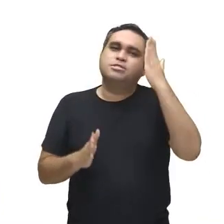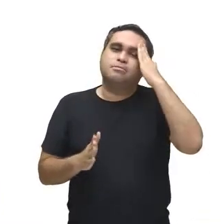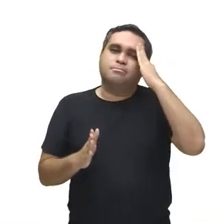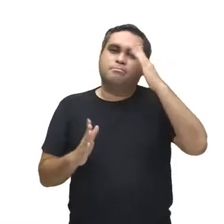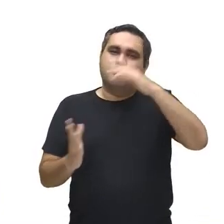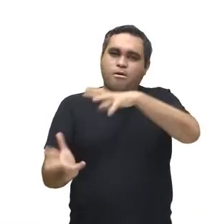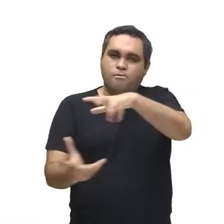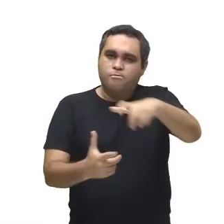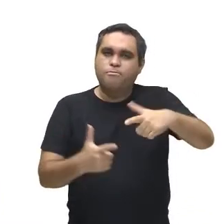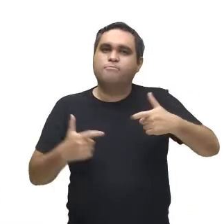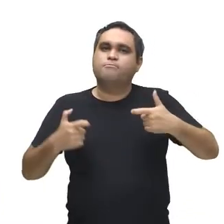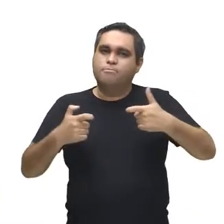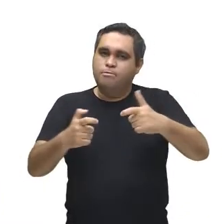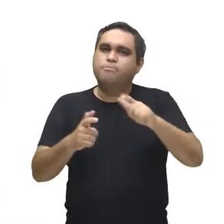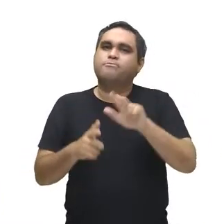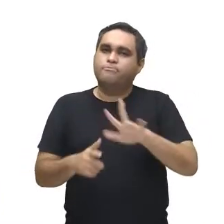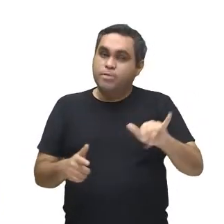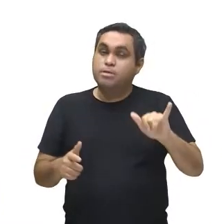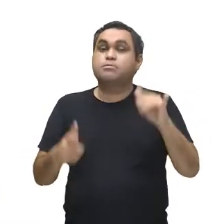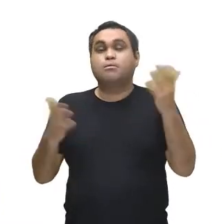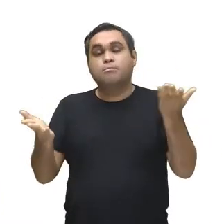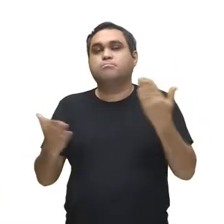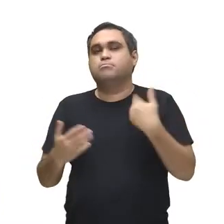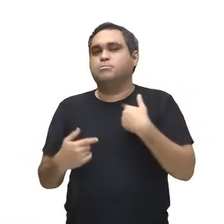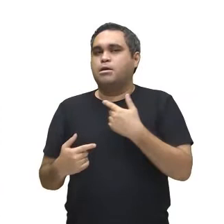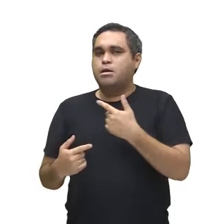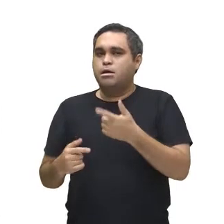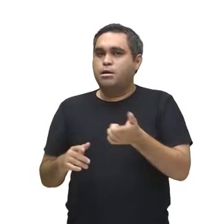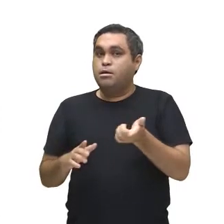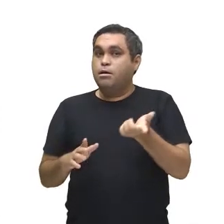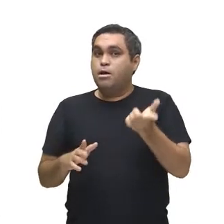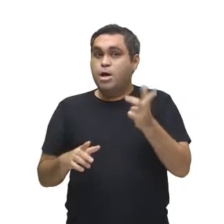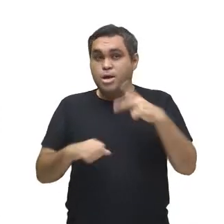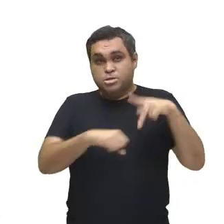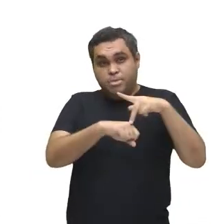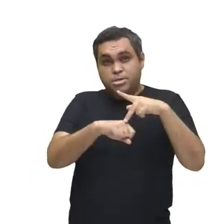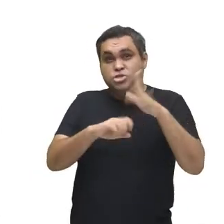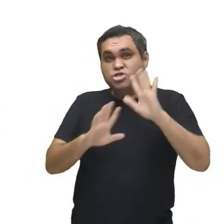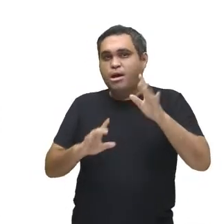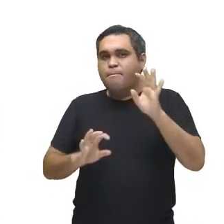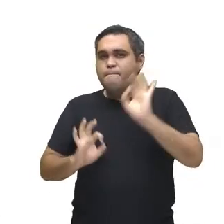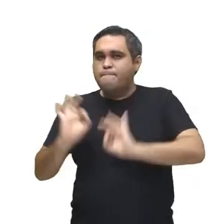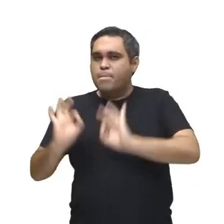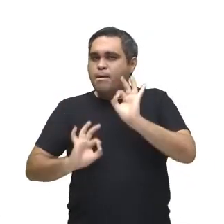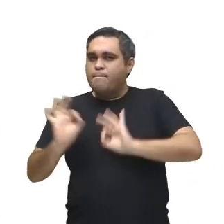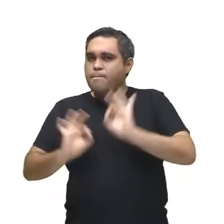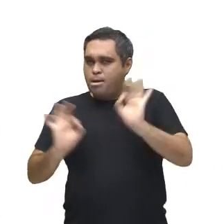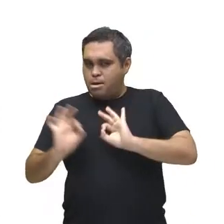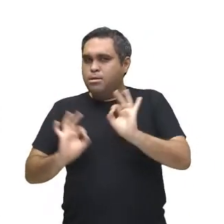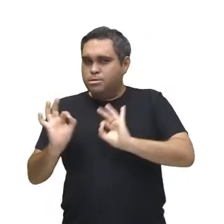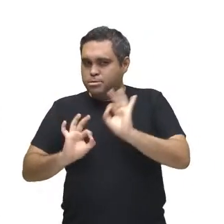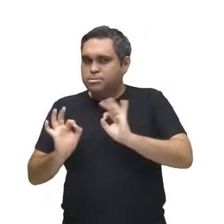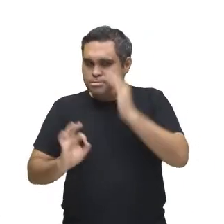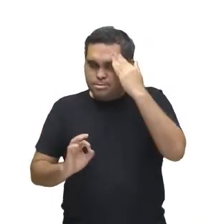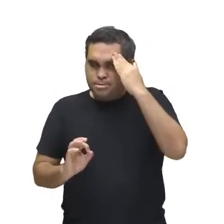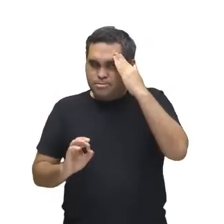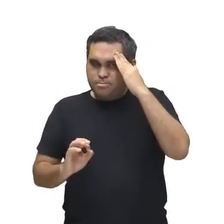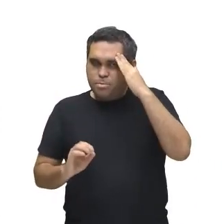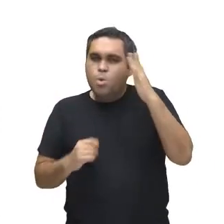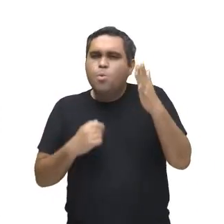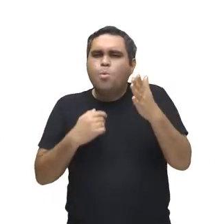o seu exército. O conflito era tão iminente que qualquer coisa, qualquer estopim poderia desencadear